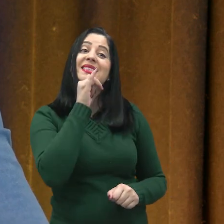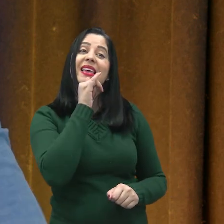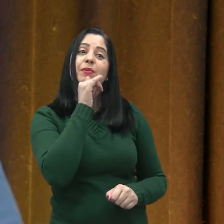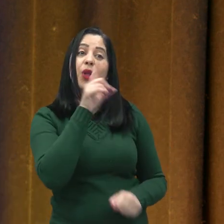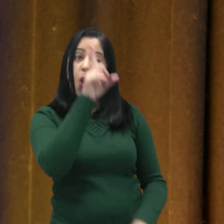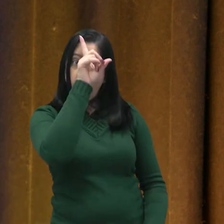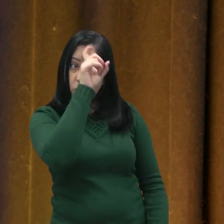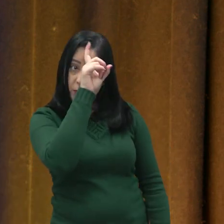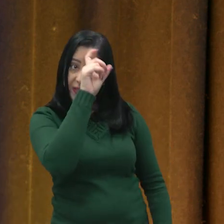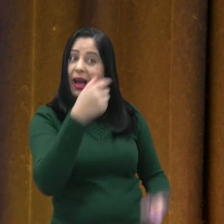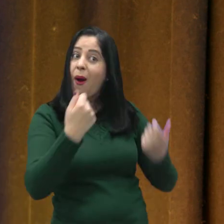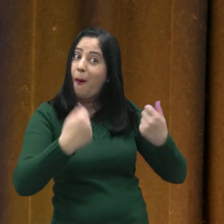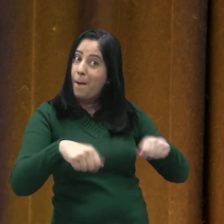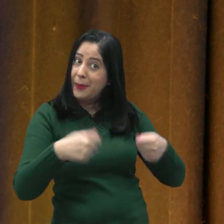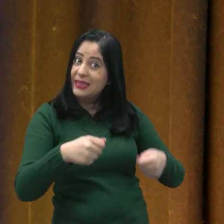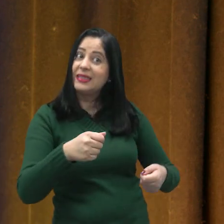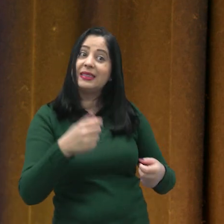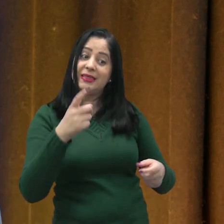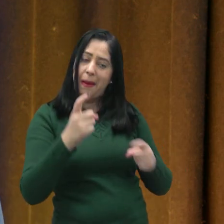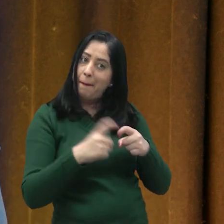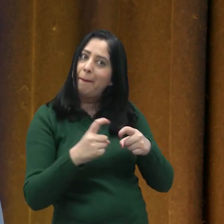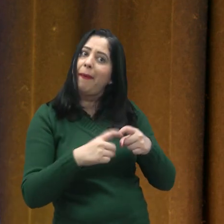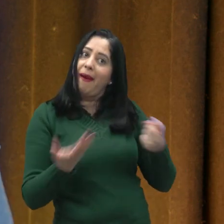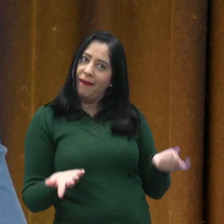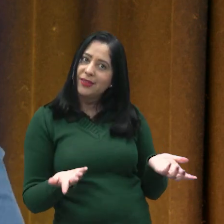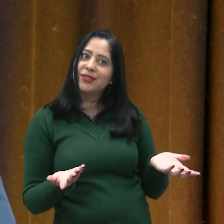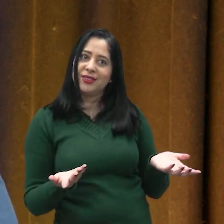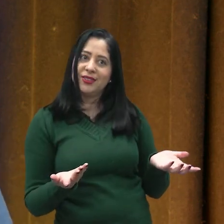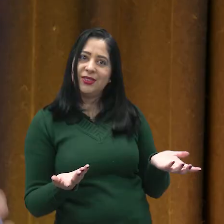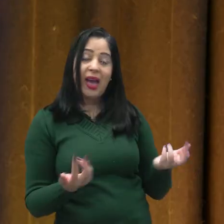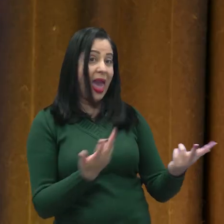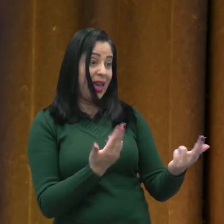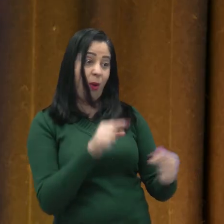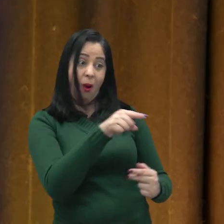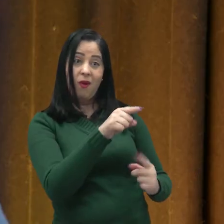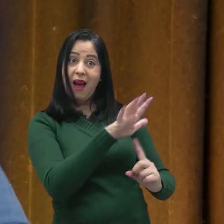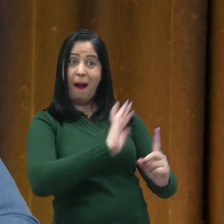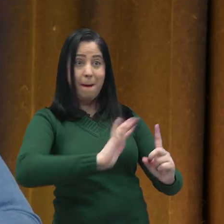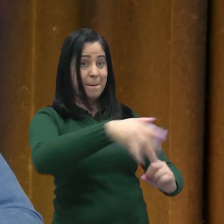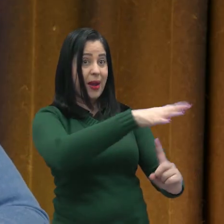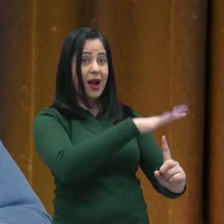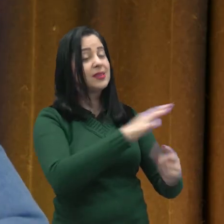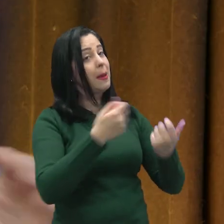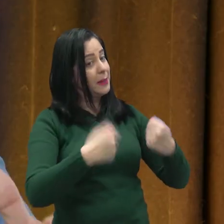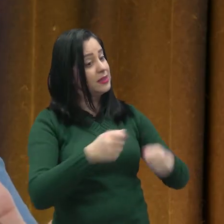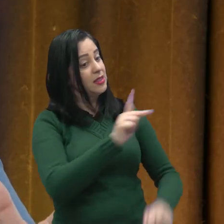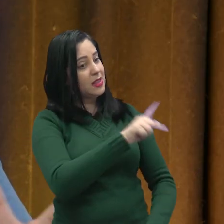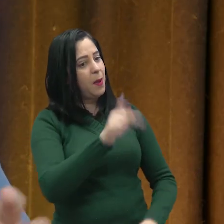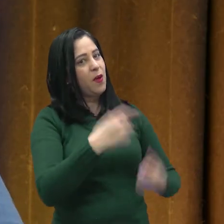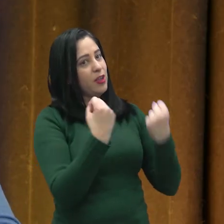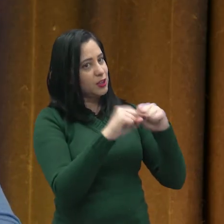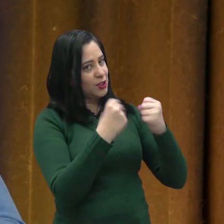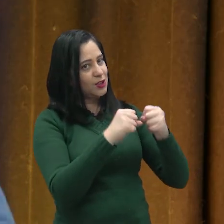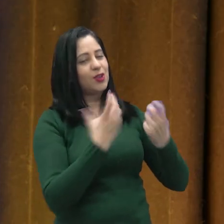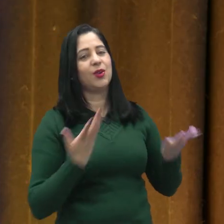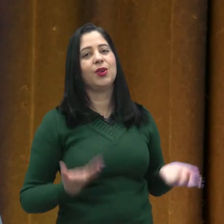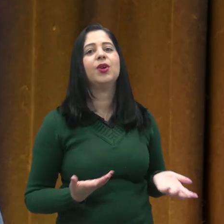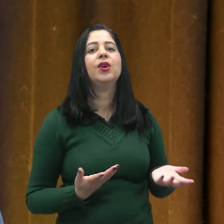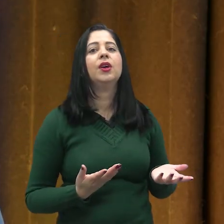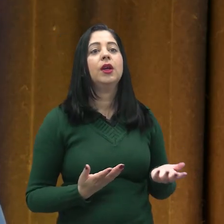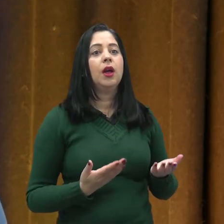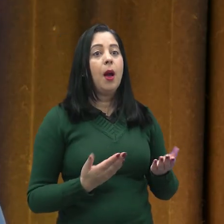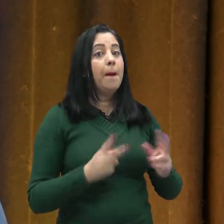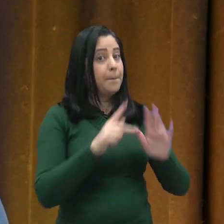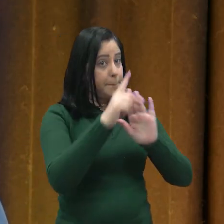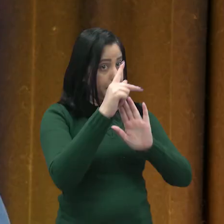médico. Eu não ia colocar... também não põe um aparelho sem profissional. É verdade, adequado, né? Isso deu certo. Isso virou referência para o Brasil, esse tipo de programa,